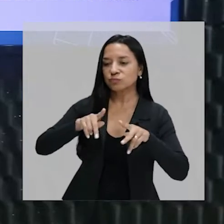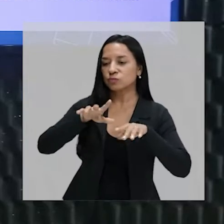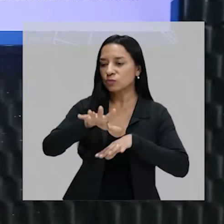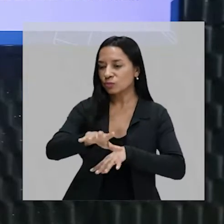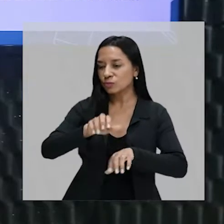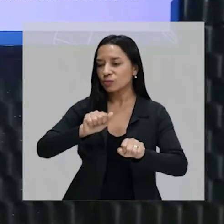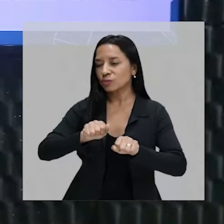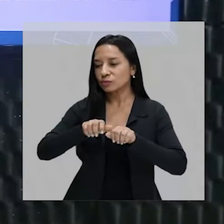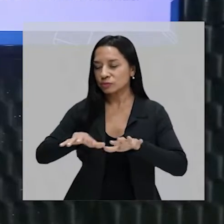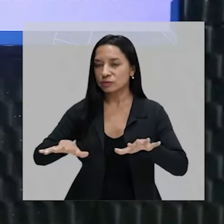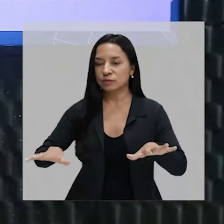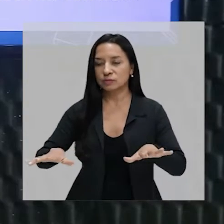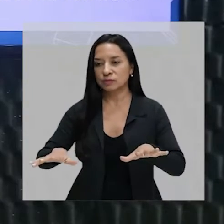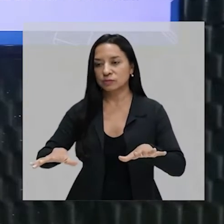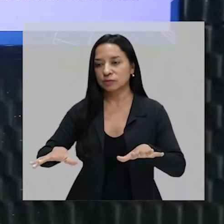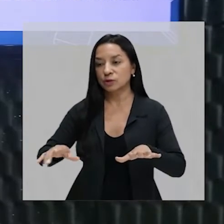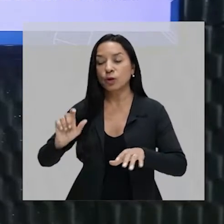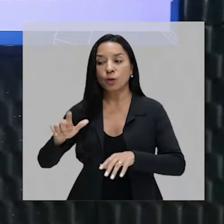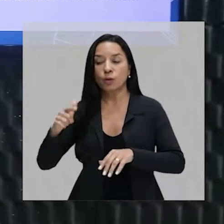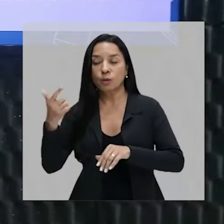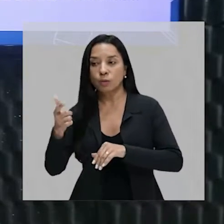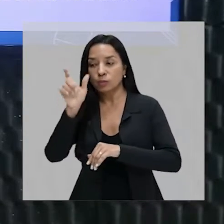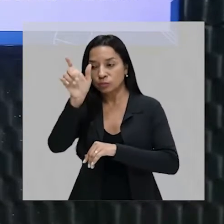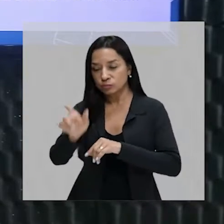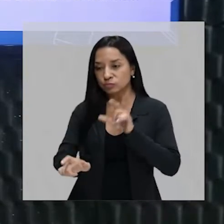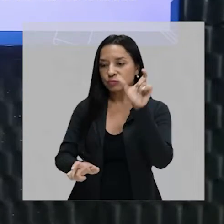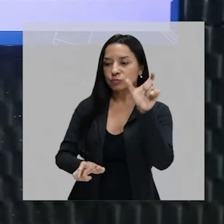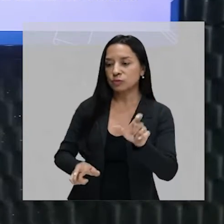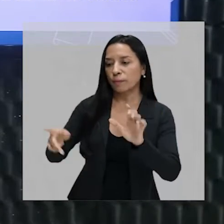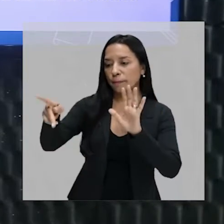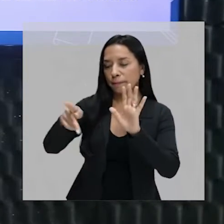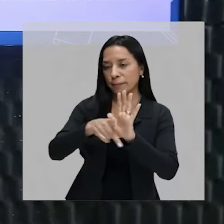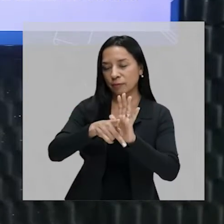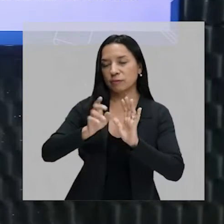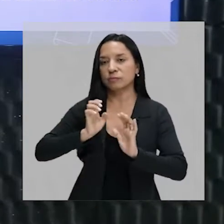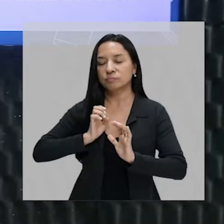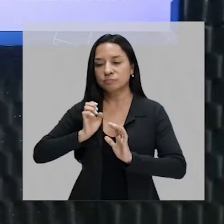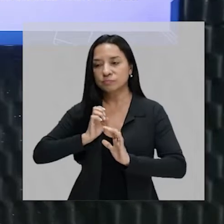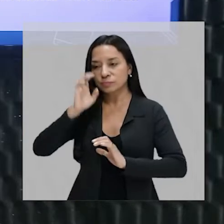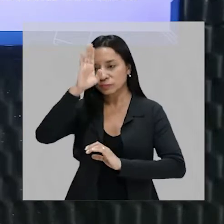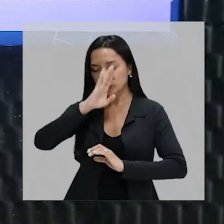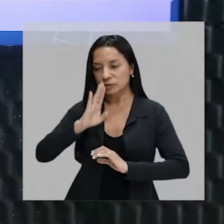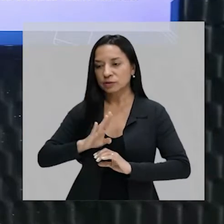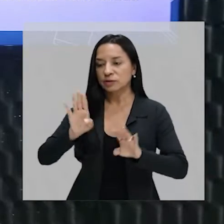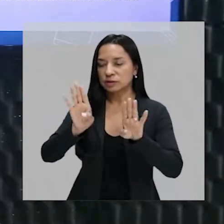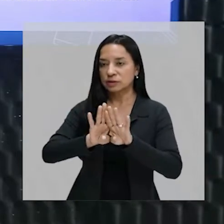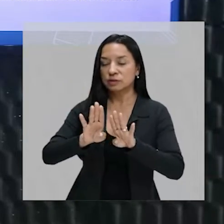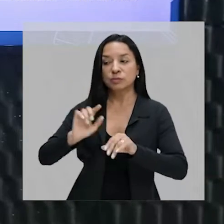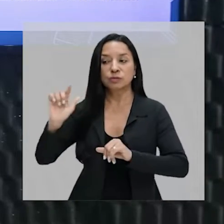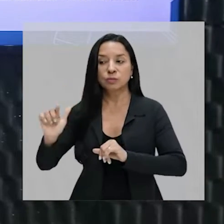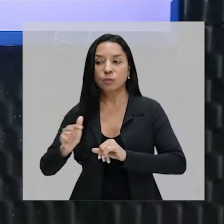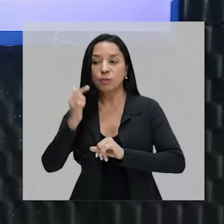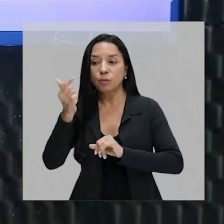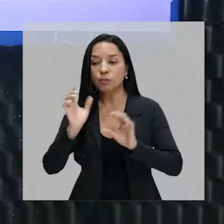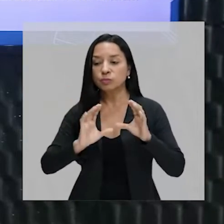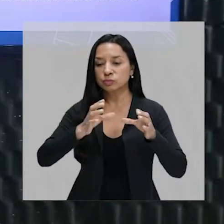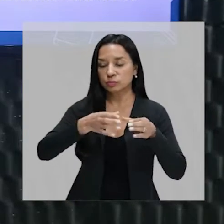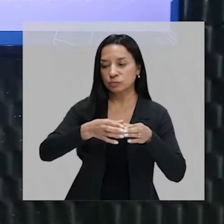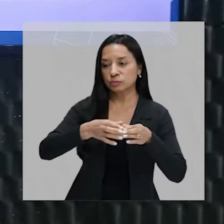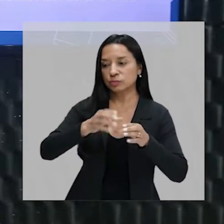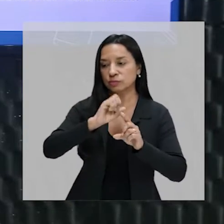sujeitos pertencentes às elites brasileiras bom e até mesmo outros setores da